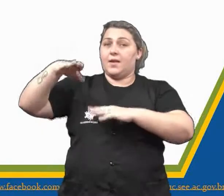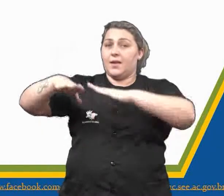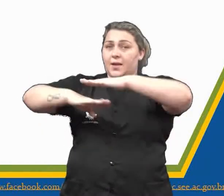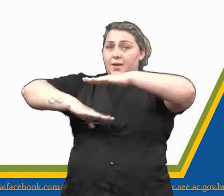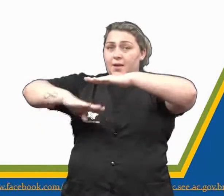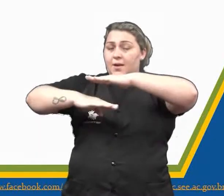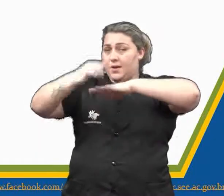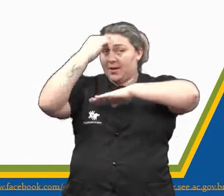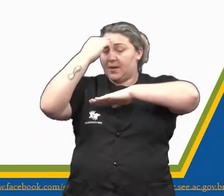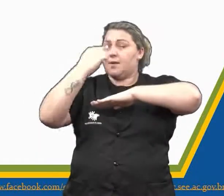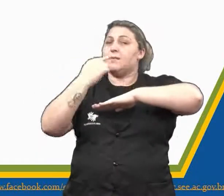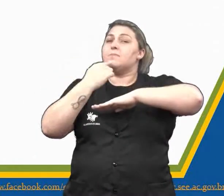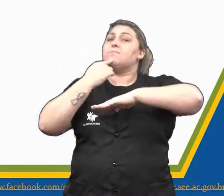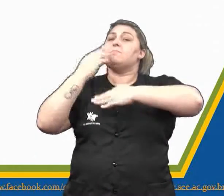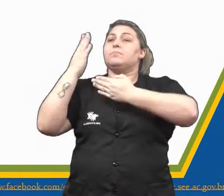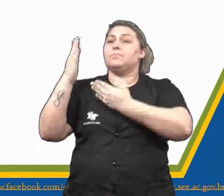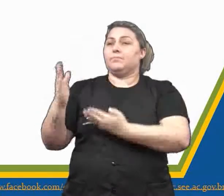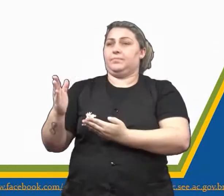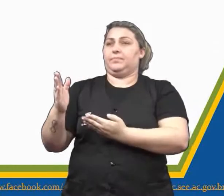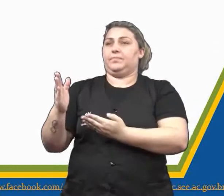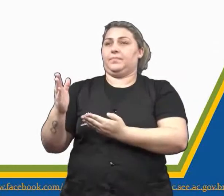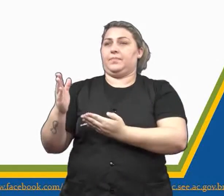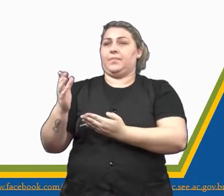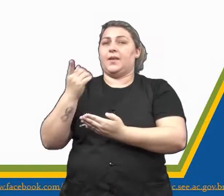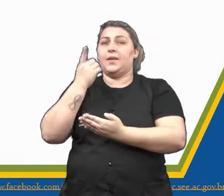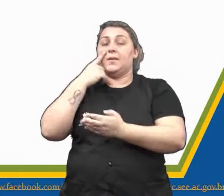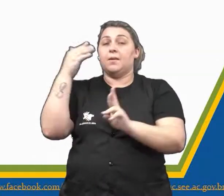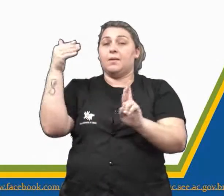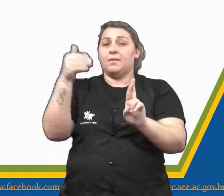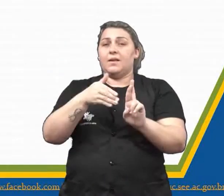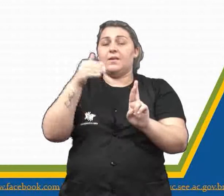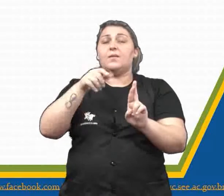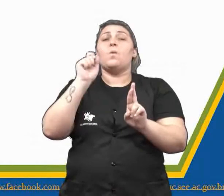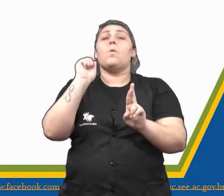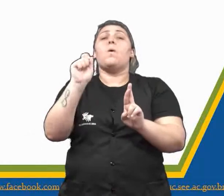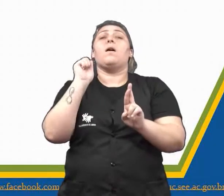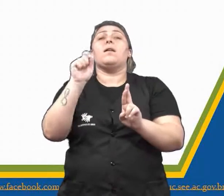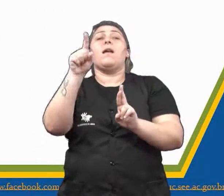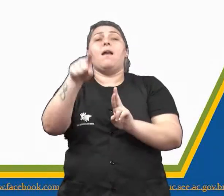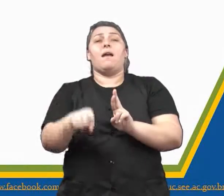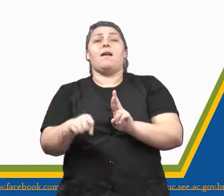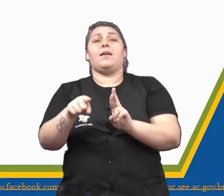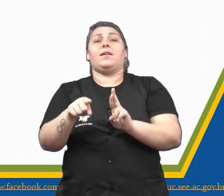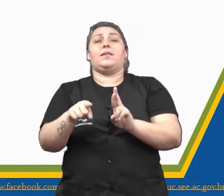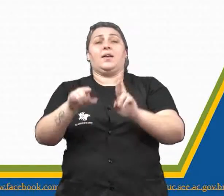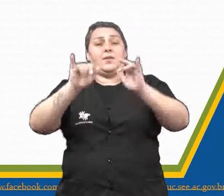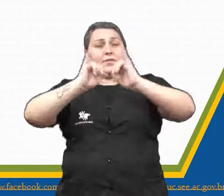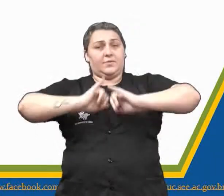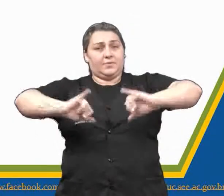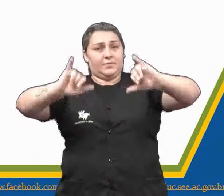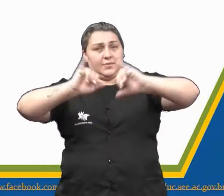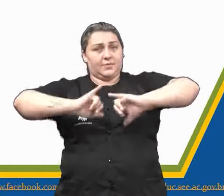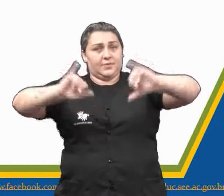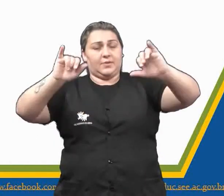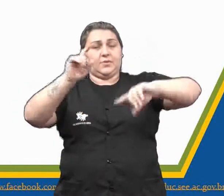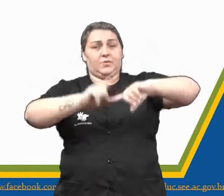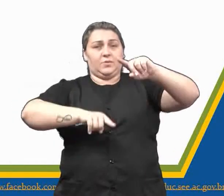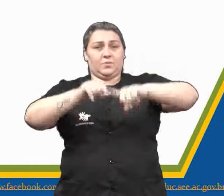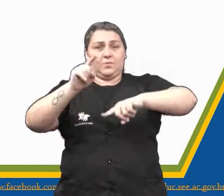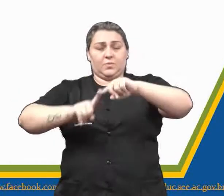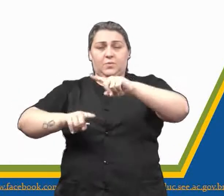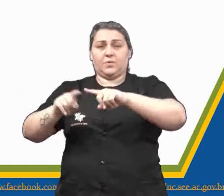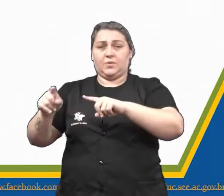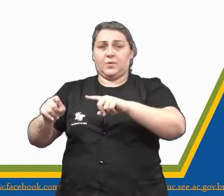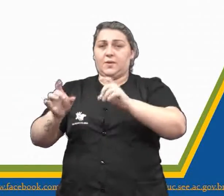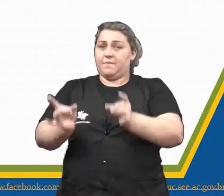imagem que eu coloquei para vocês. Então, ela representa bem o que é a publicidade, né? É a divulgação de um produto para